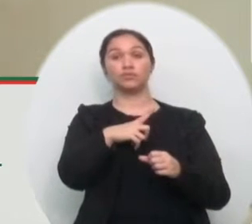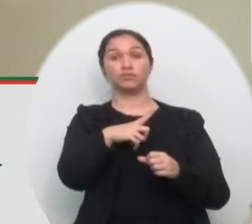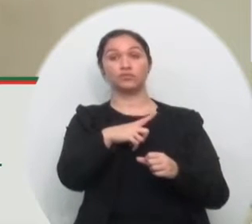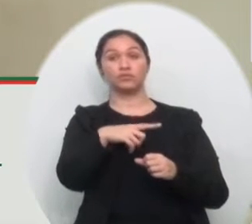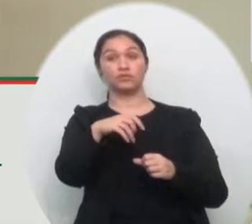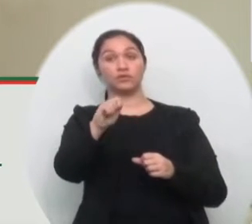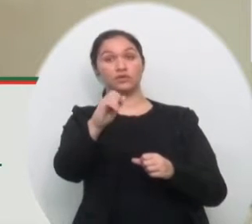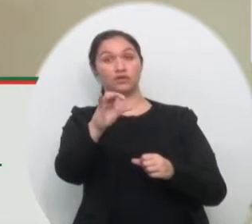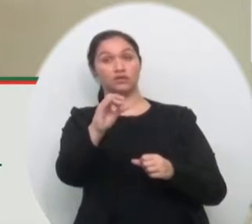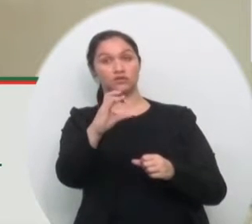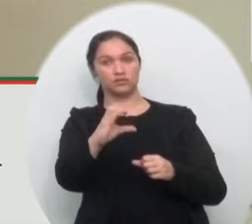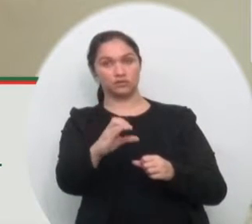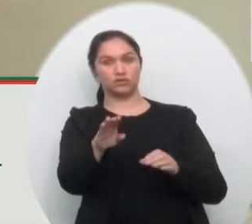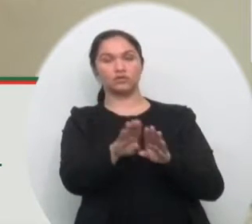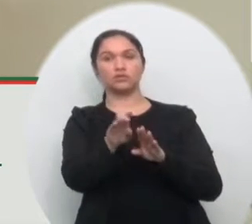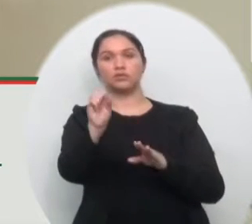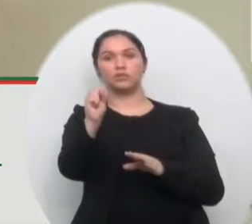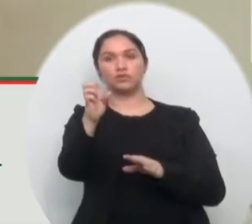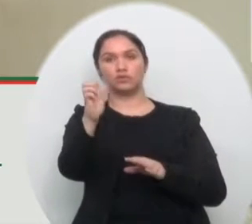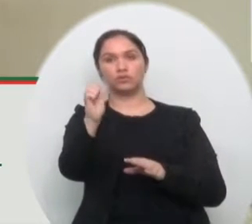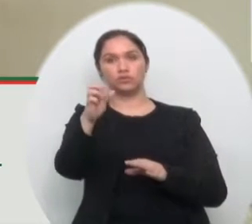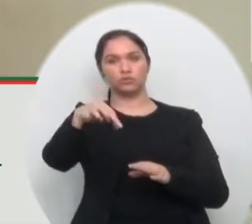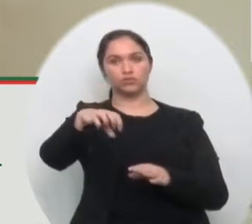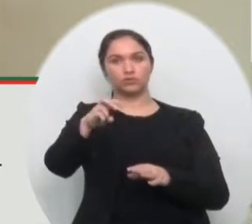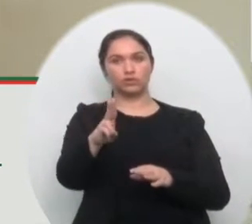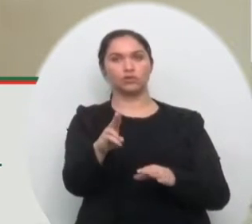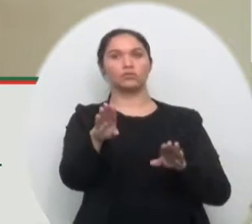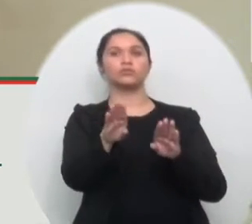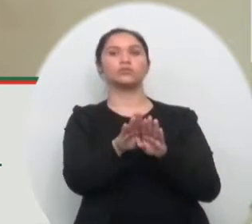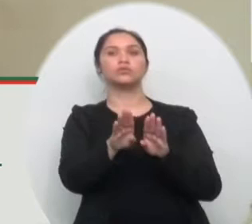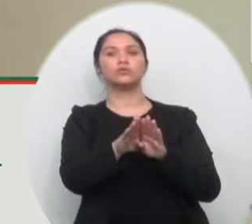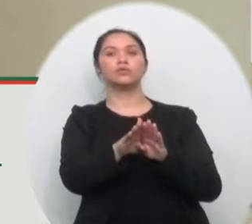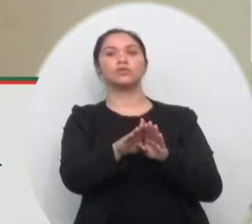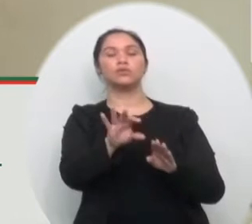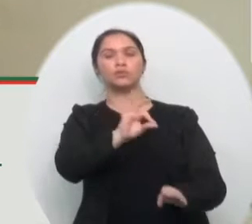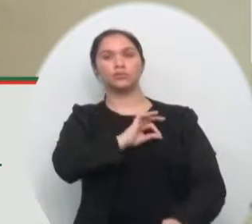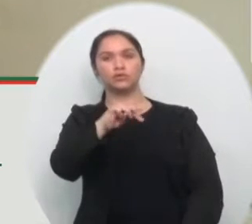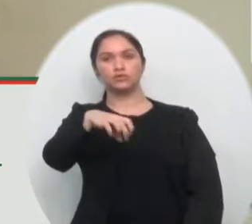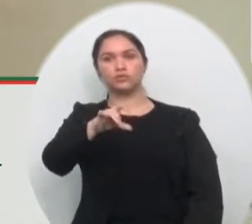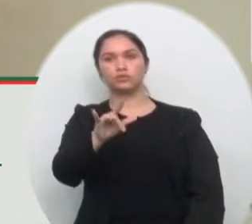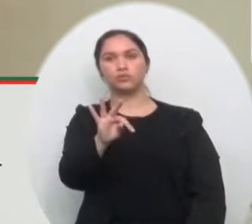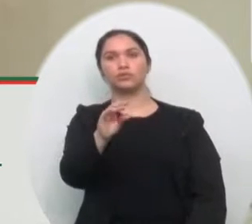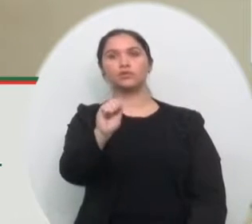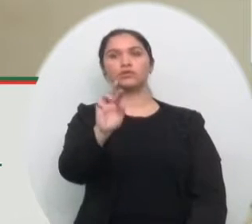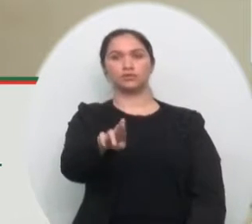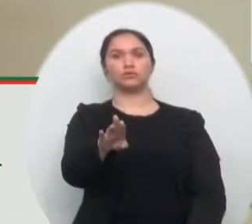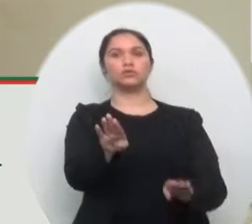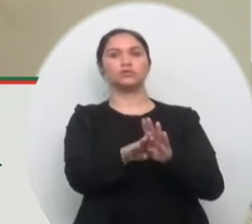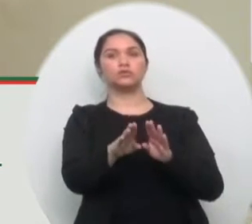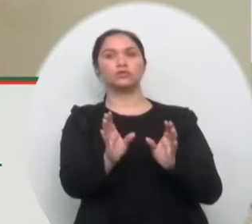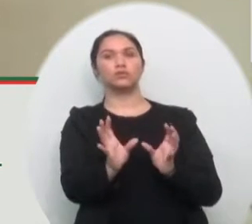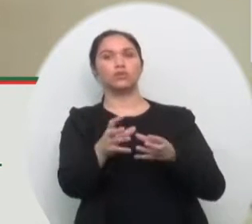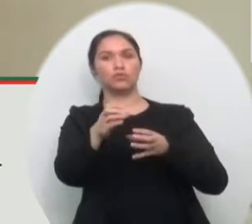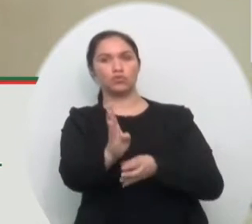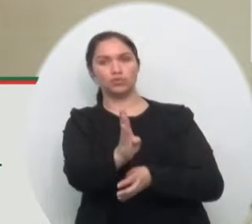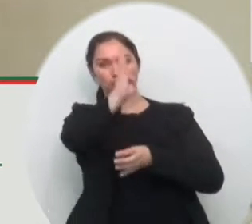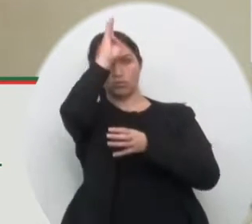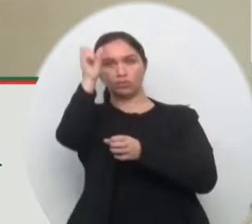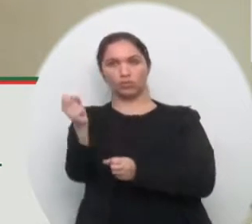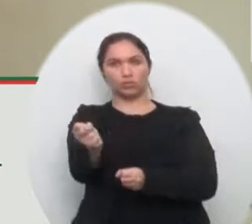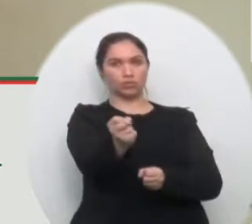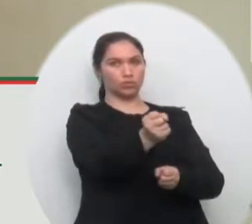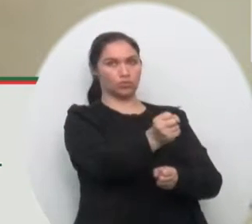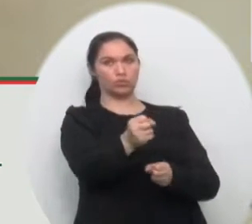o SAMU, a Polícia Militar de Santa Catarina, Núcleo de Prevenção das Violências e Programação da Saúde, Corpo de Bombeiros, Sociedade Psicológica de